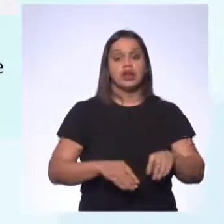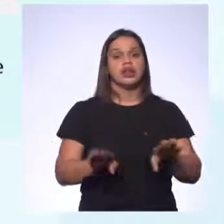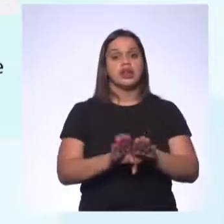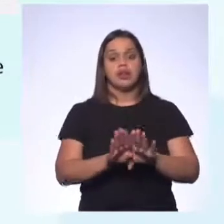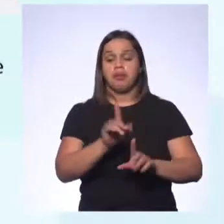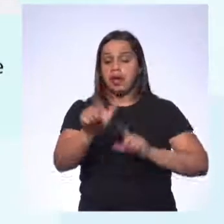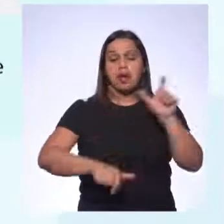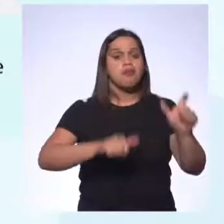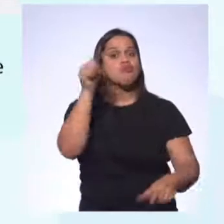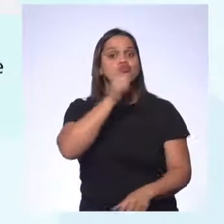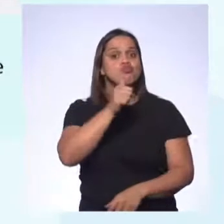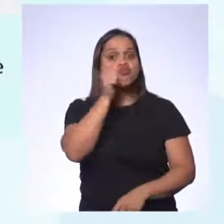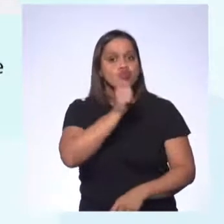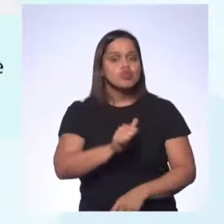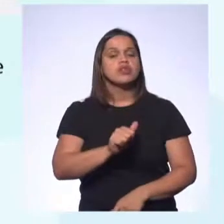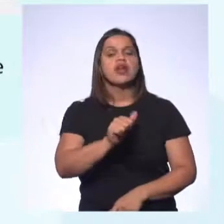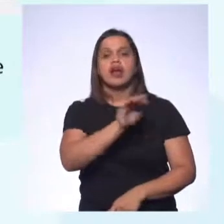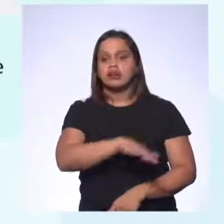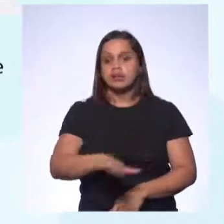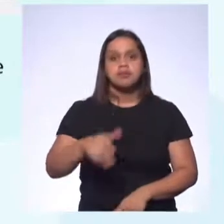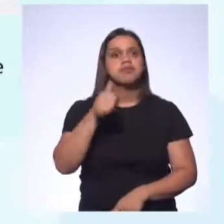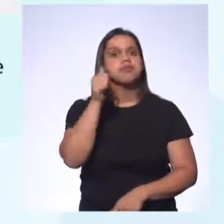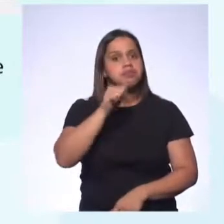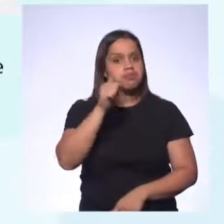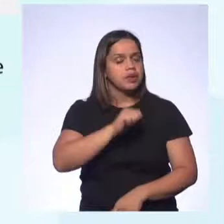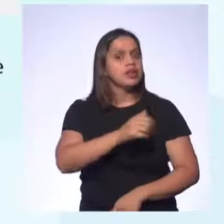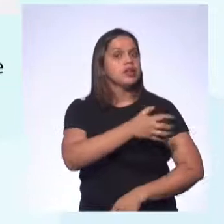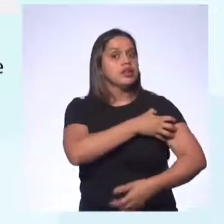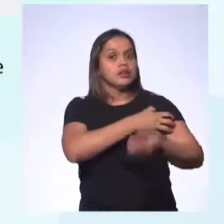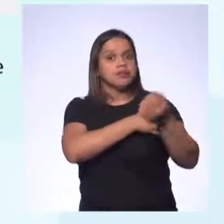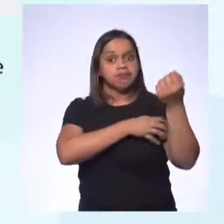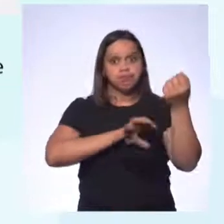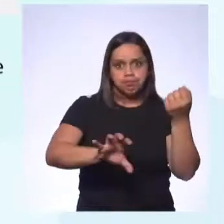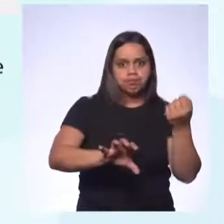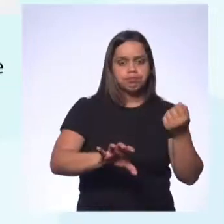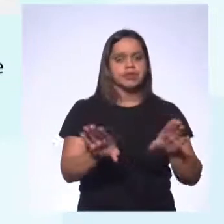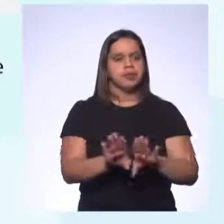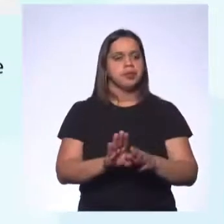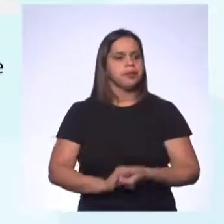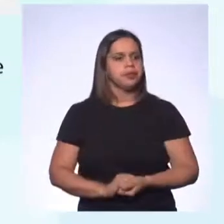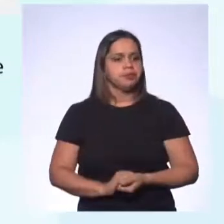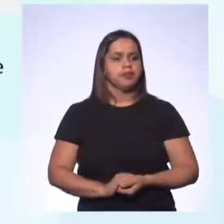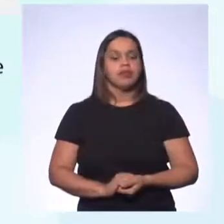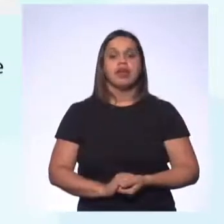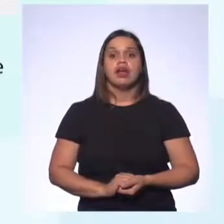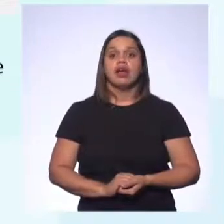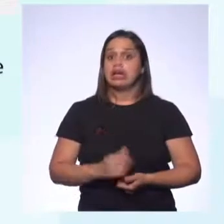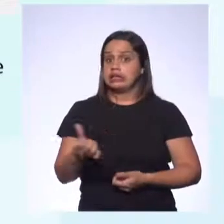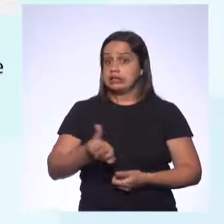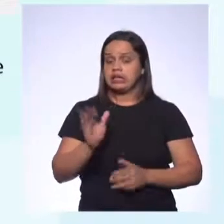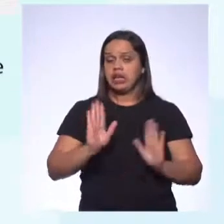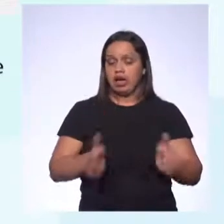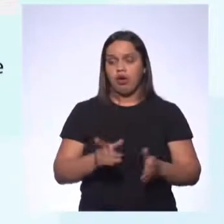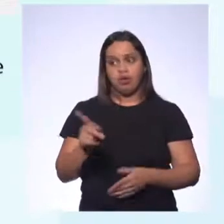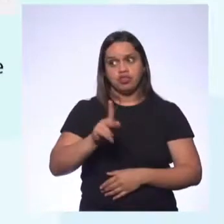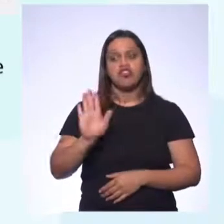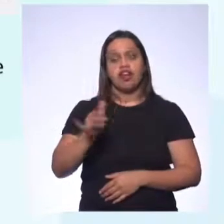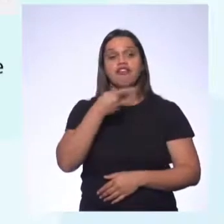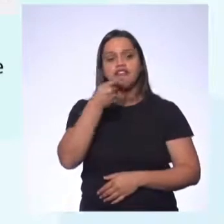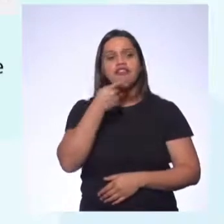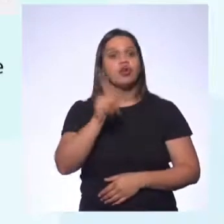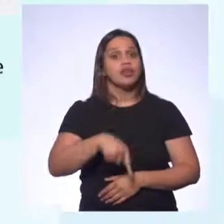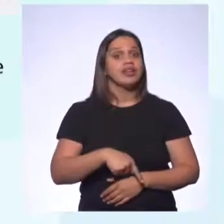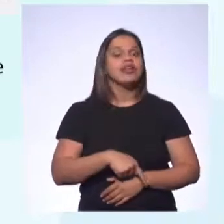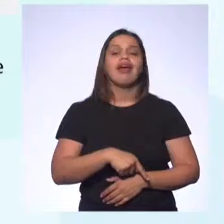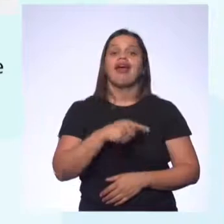as mulheres e meninas. E aí o sexto, ó, água limpa e saneamento. A professora já falou disso aqui, ó, água limpa e